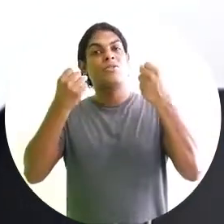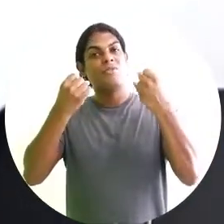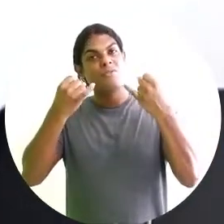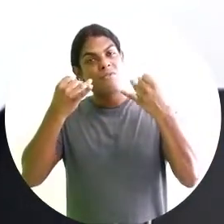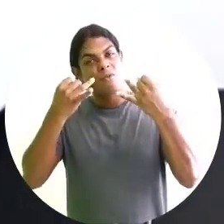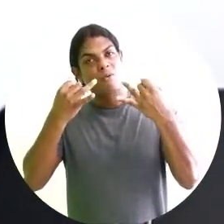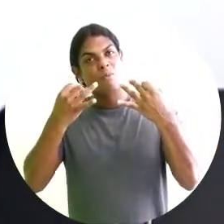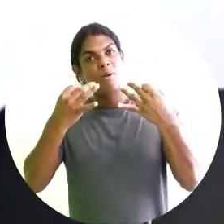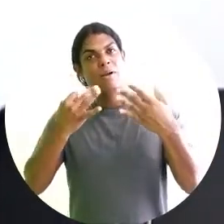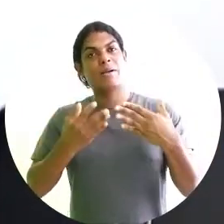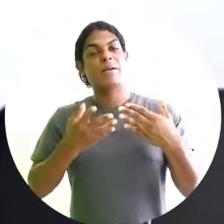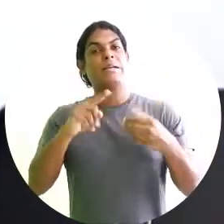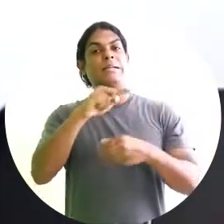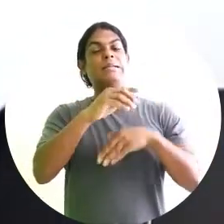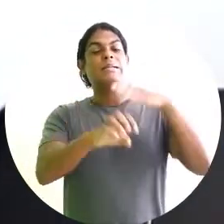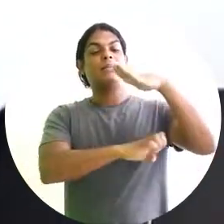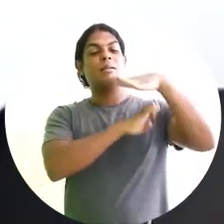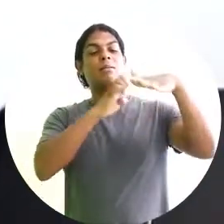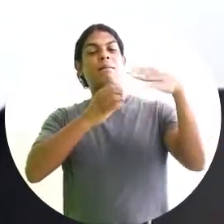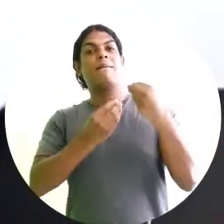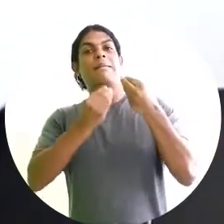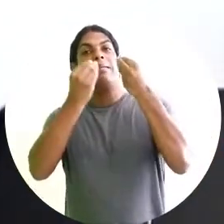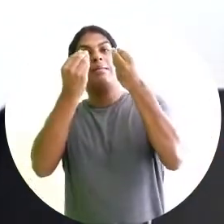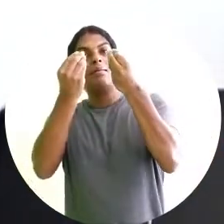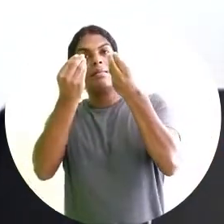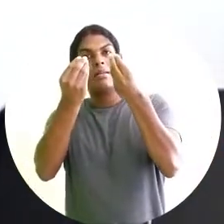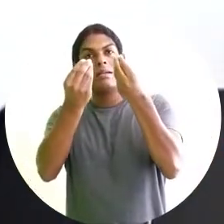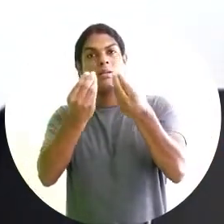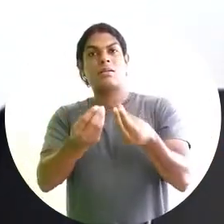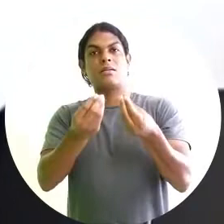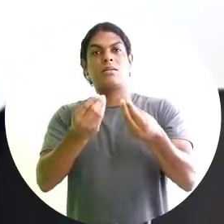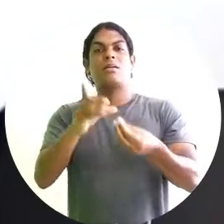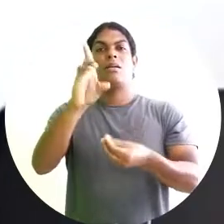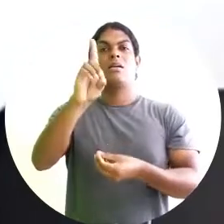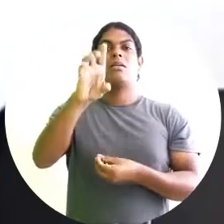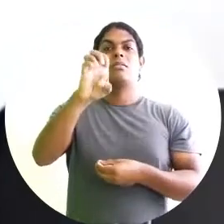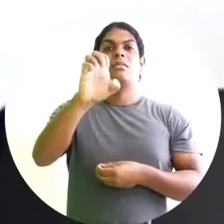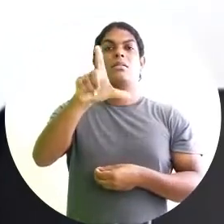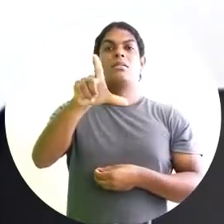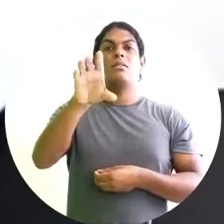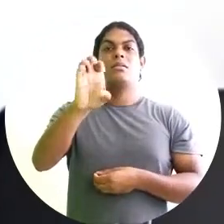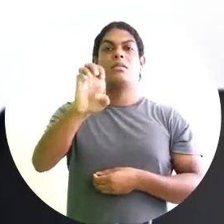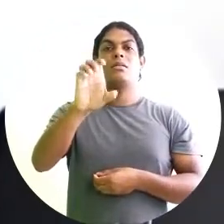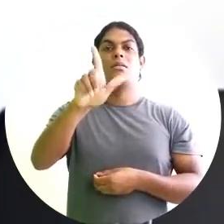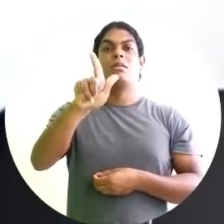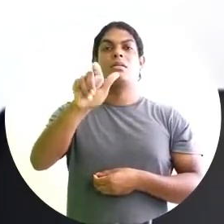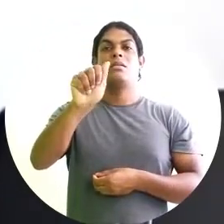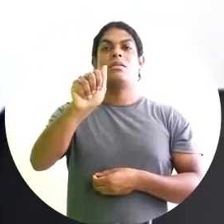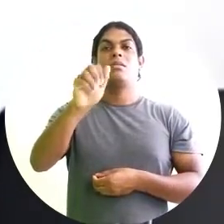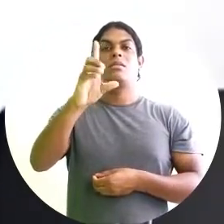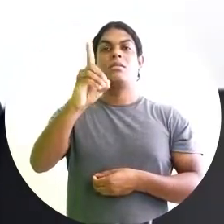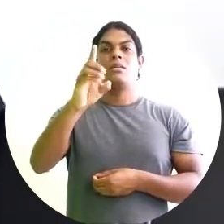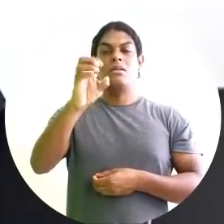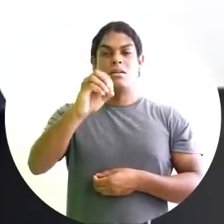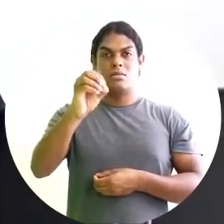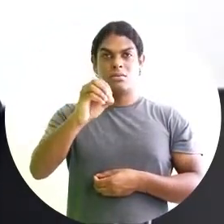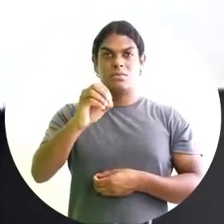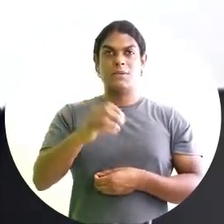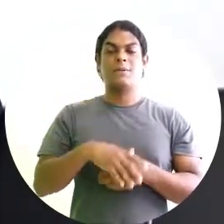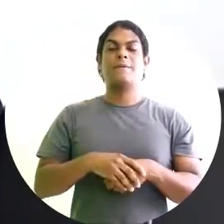empregador entregue ao delegado, pois o delegado regional do trabalho não é o delegado